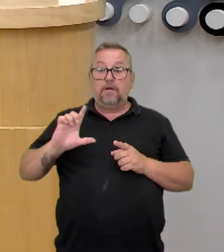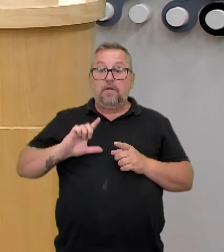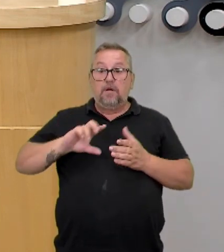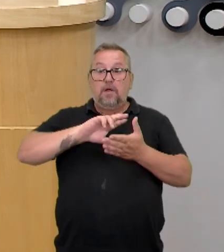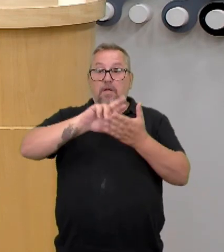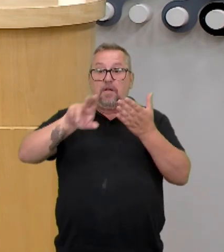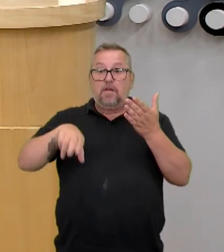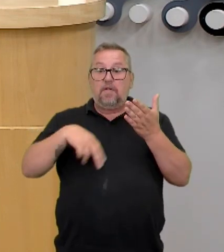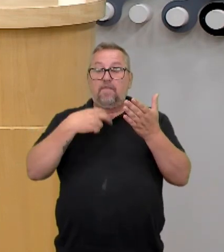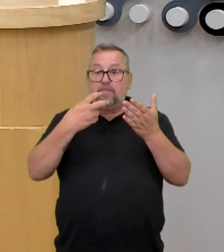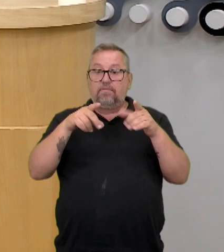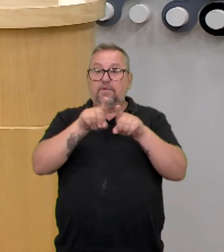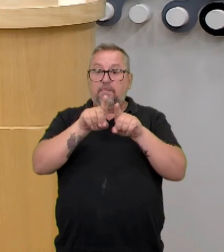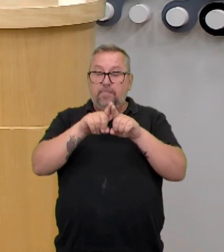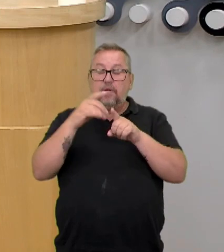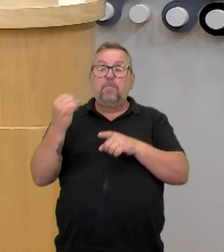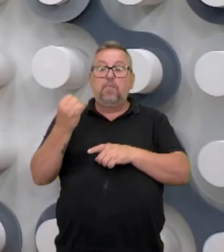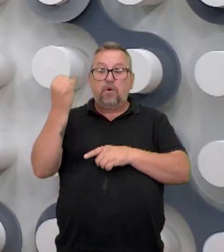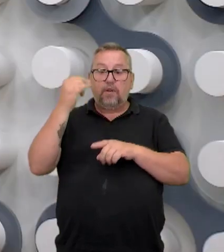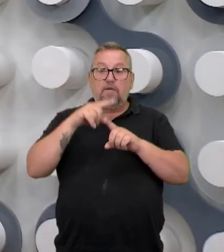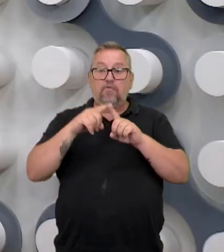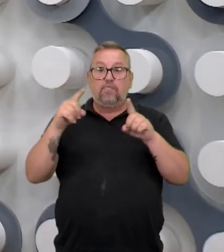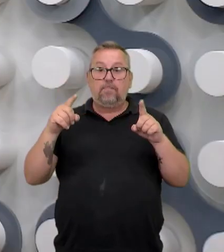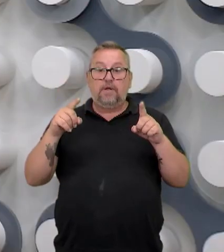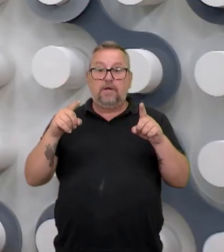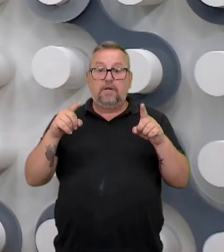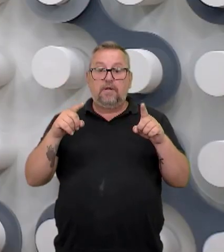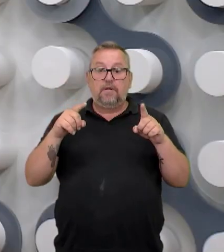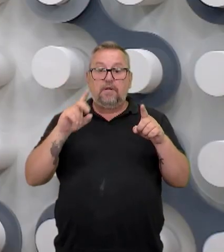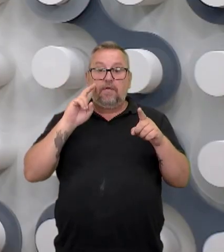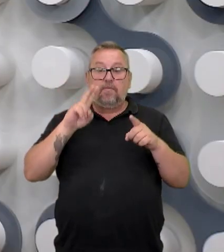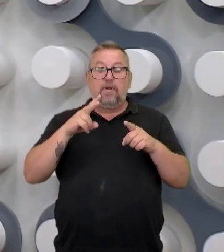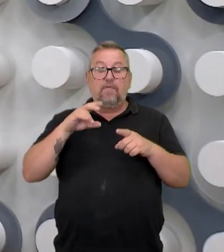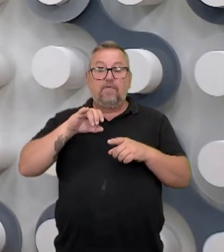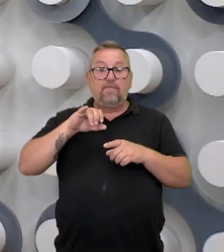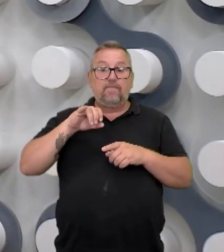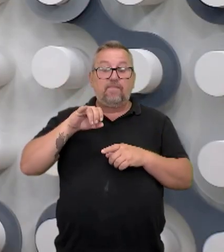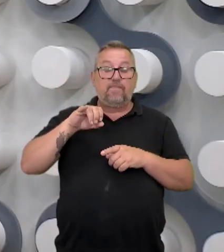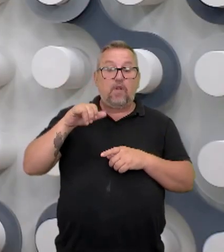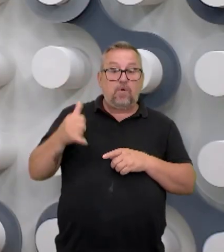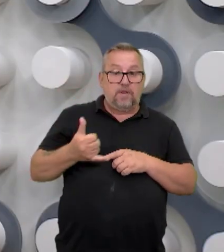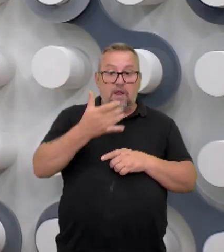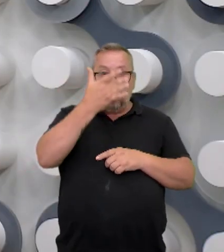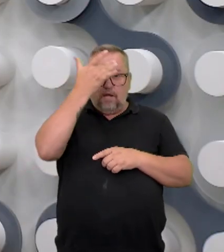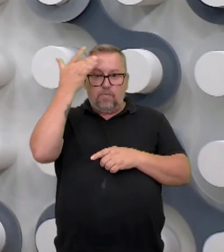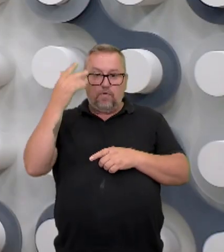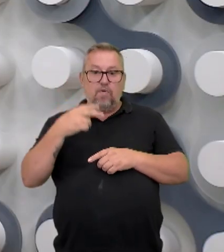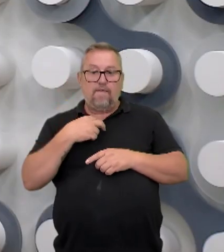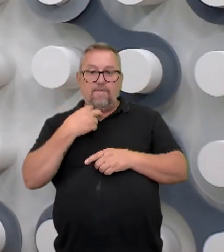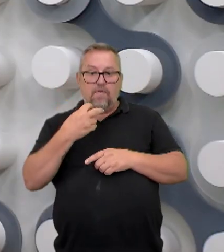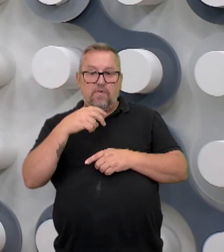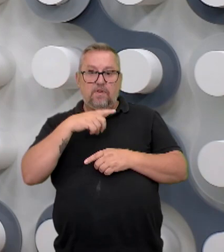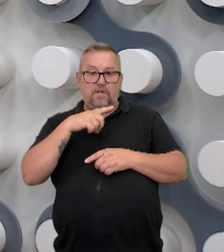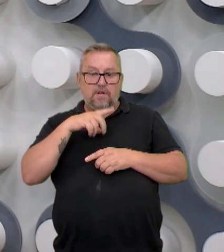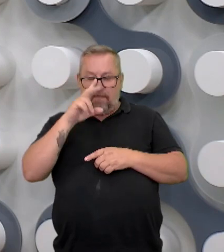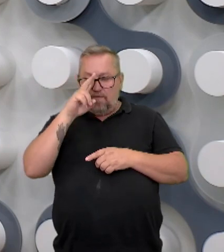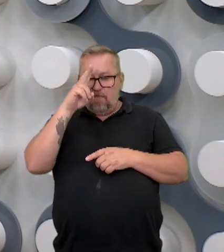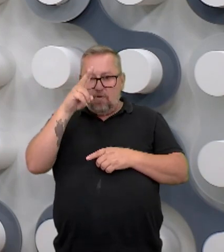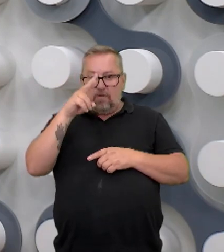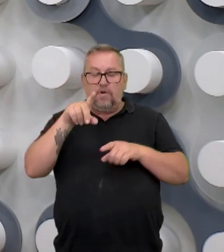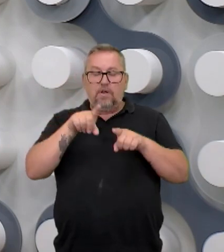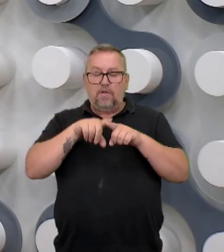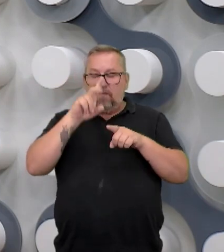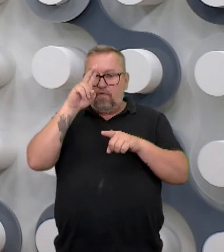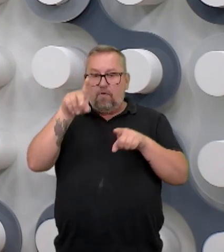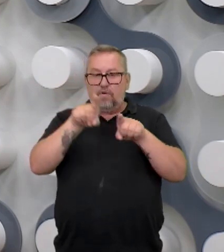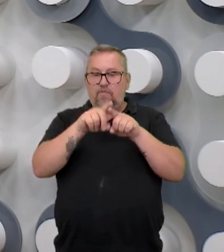por aí que elas são importantes também, mas é importante valorizar aquela voz local, que ela é uma voz tão relevante quanto, né? E às vezes